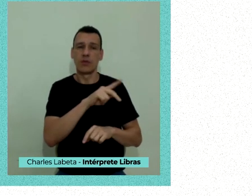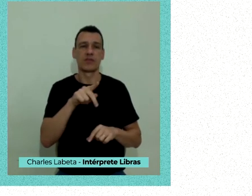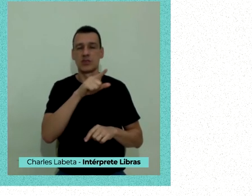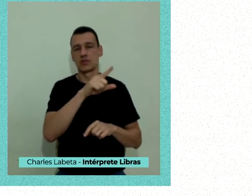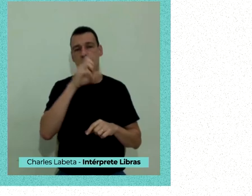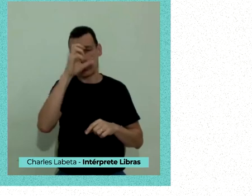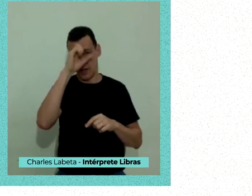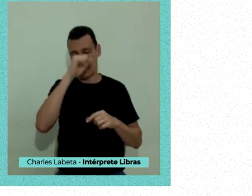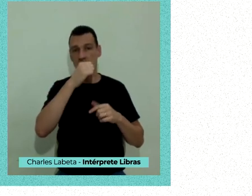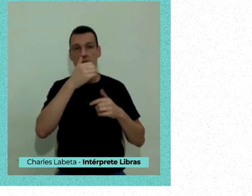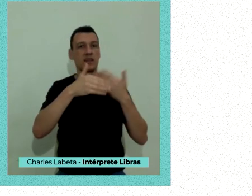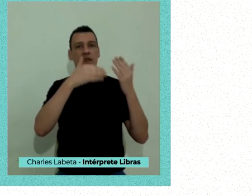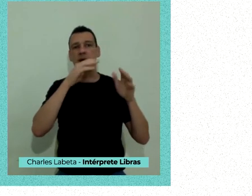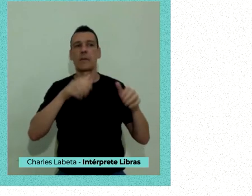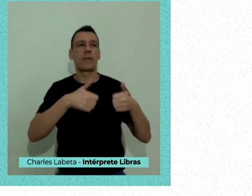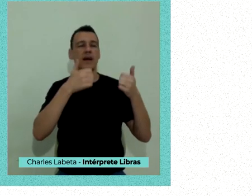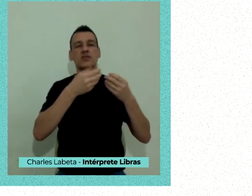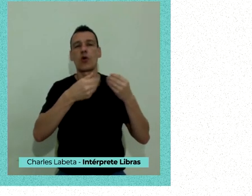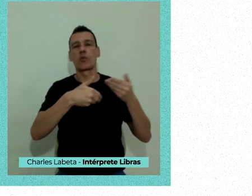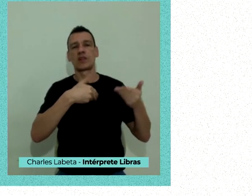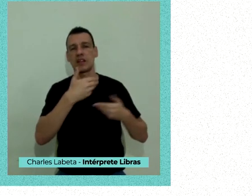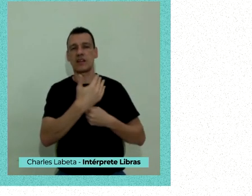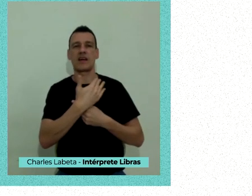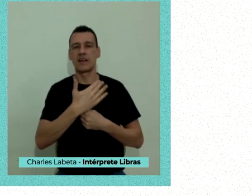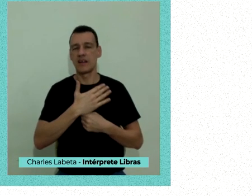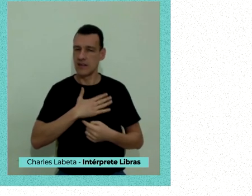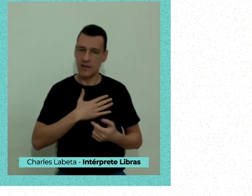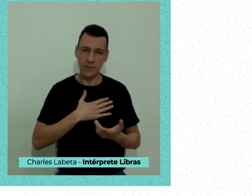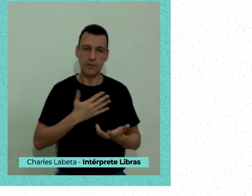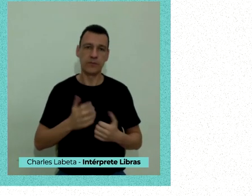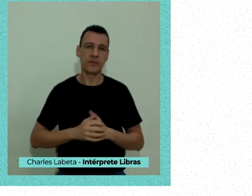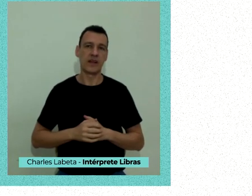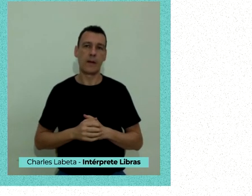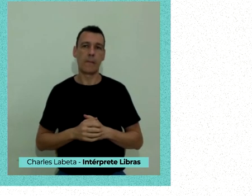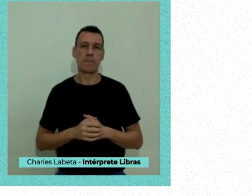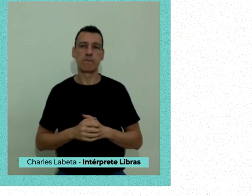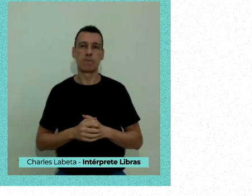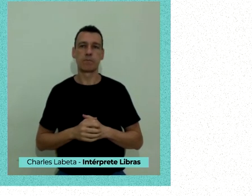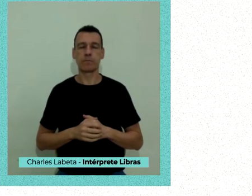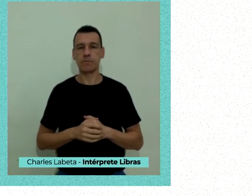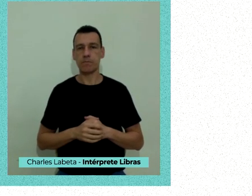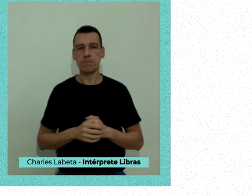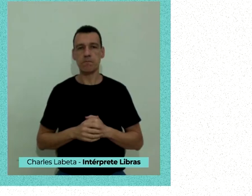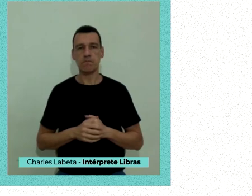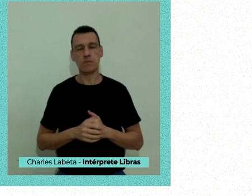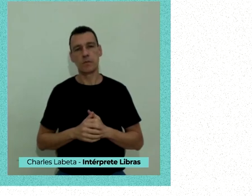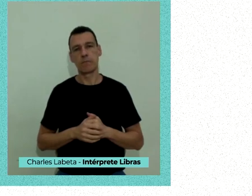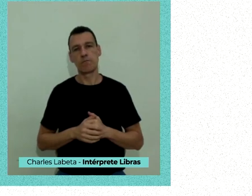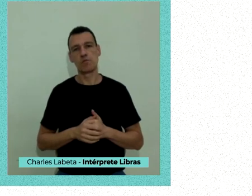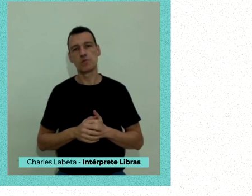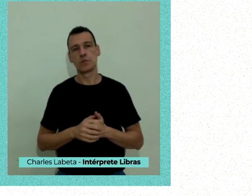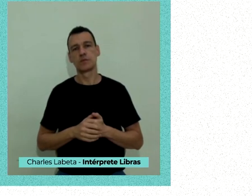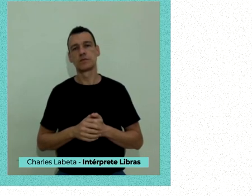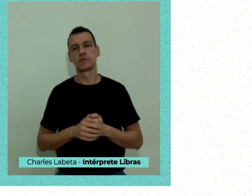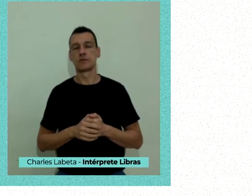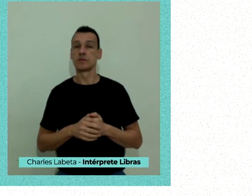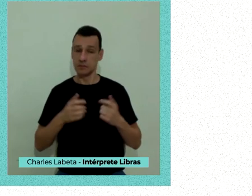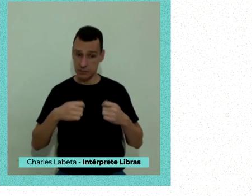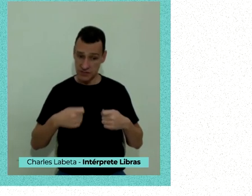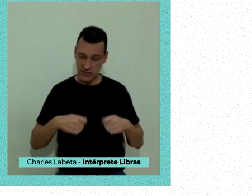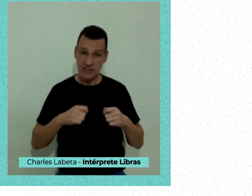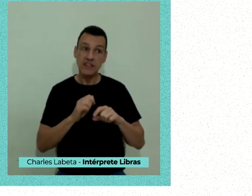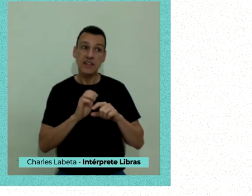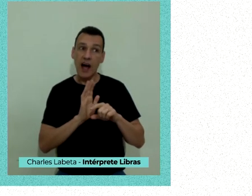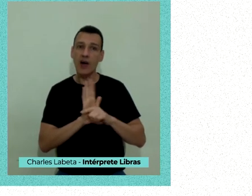lá, mostrando ainda, né, que nós podemos, mas apontando a eles como fazer. Então,